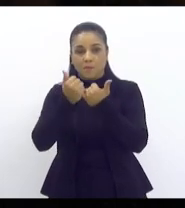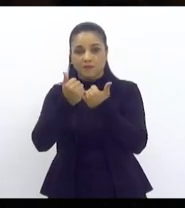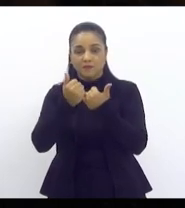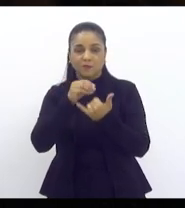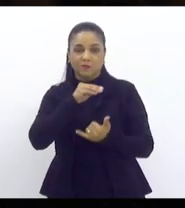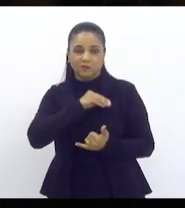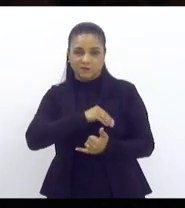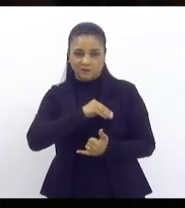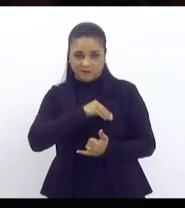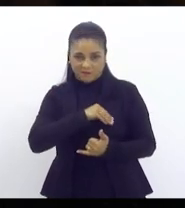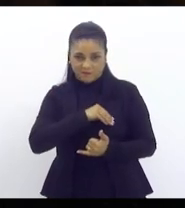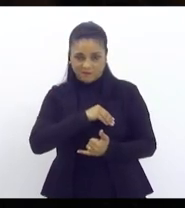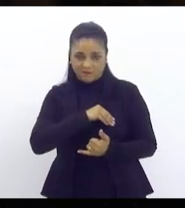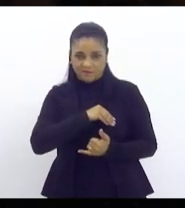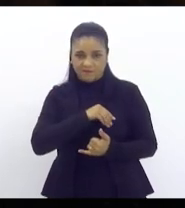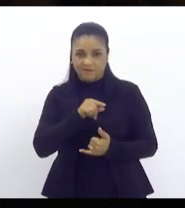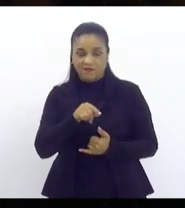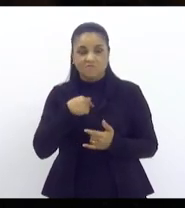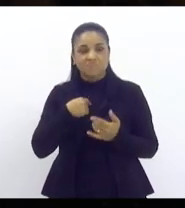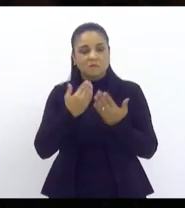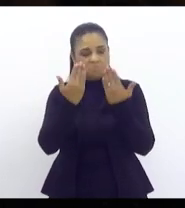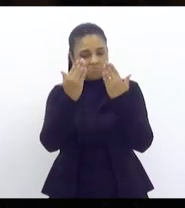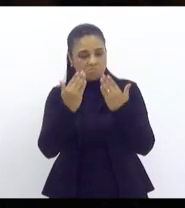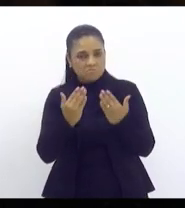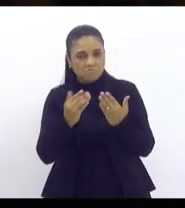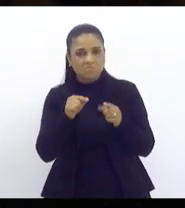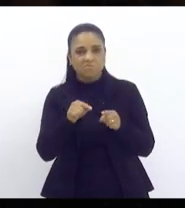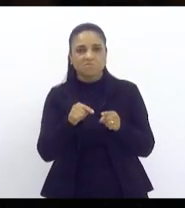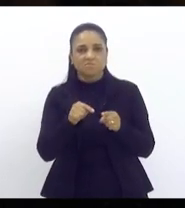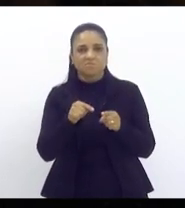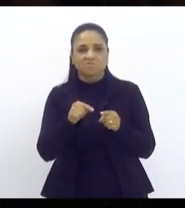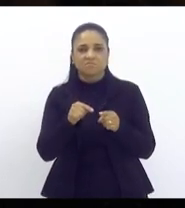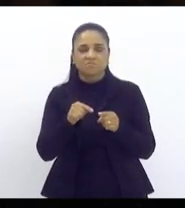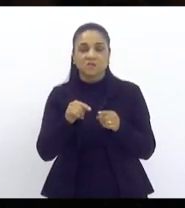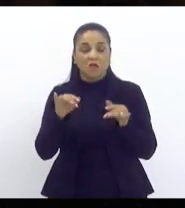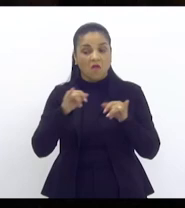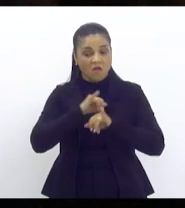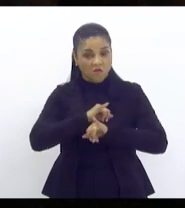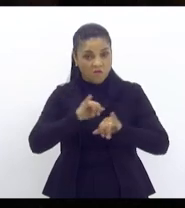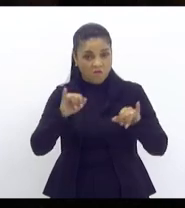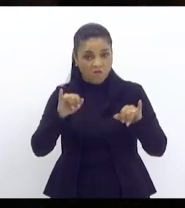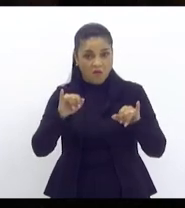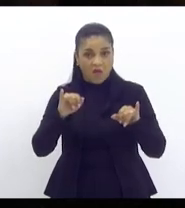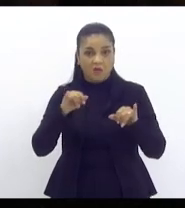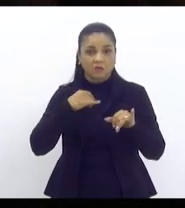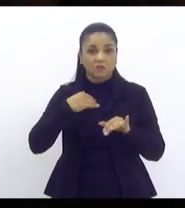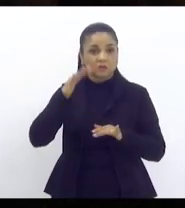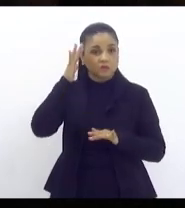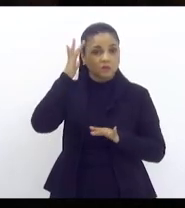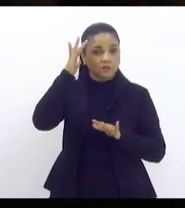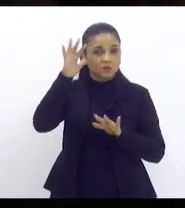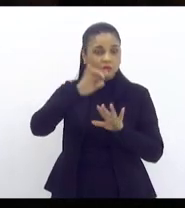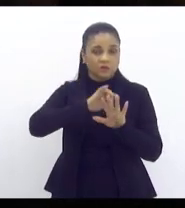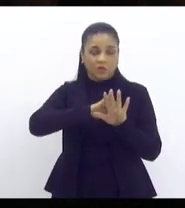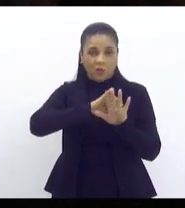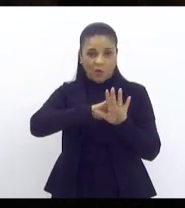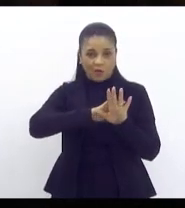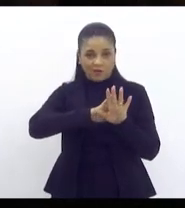é previsto, pelo menos dizem os teóricos, porque lá no papel ainda não